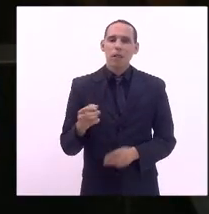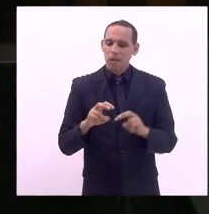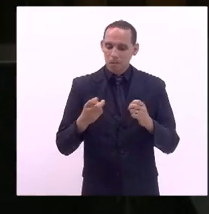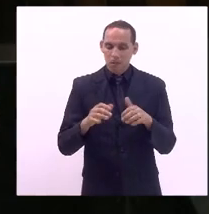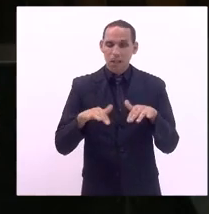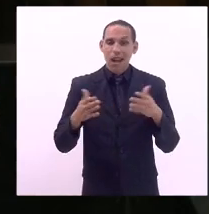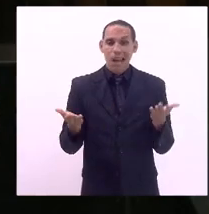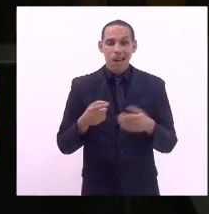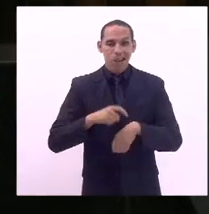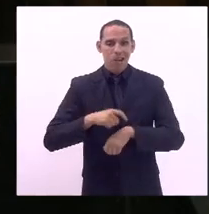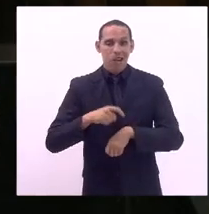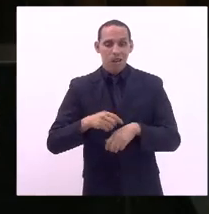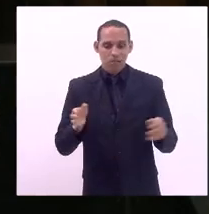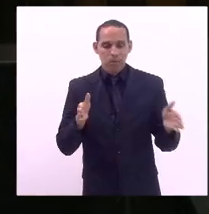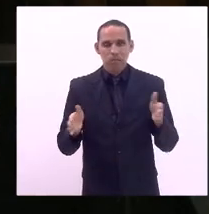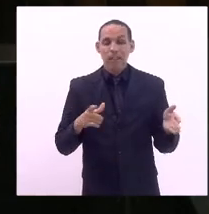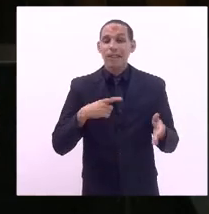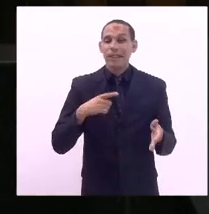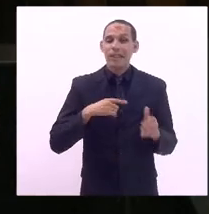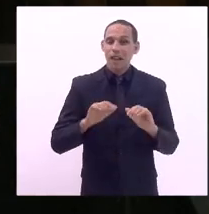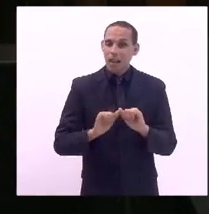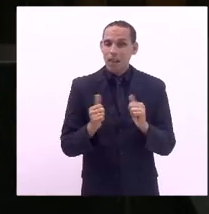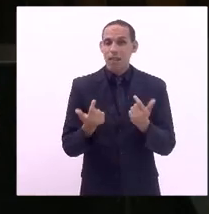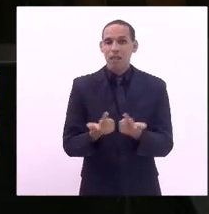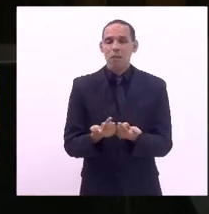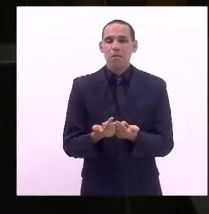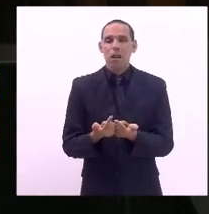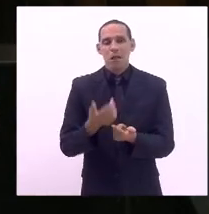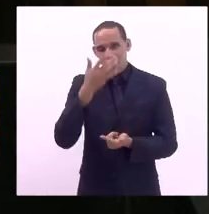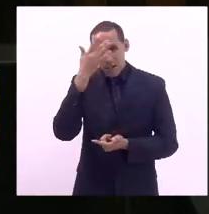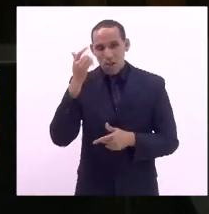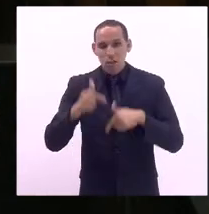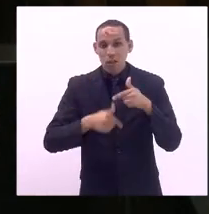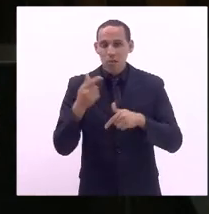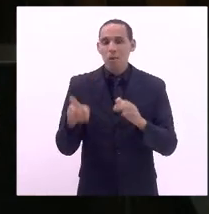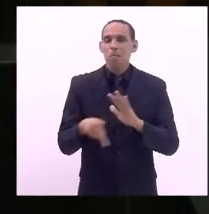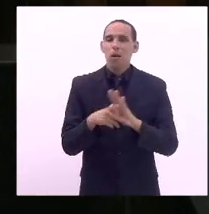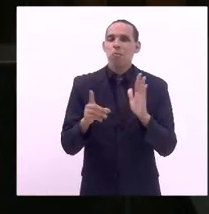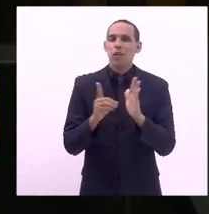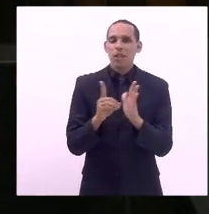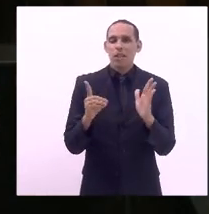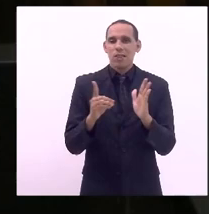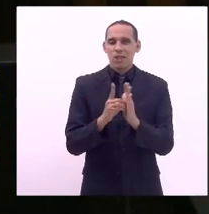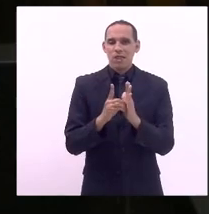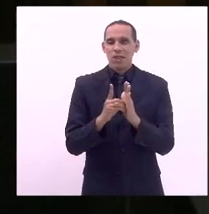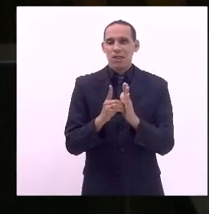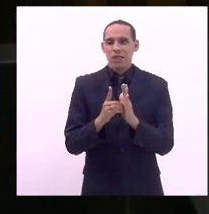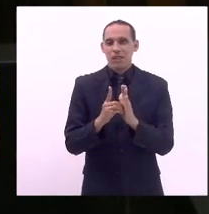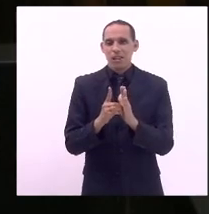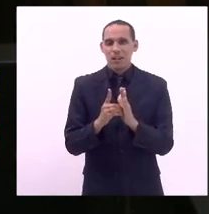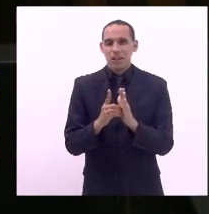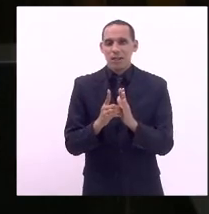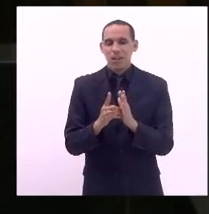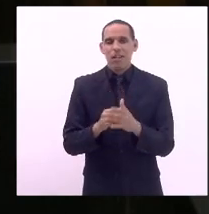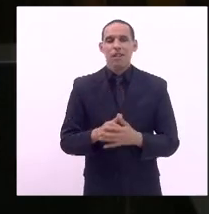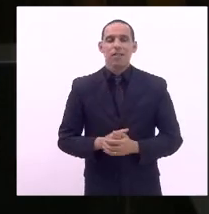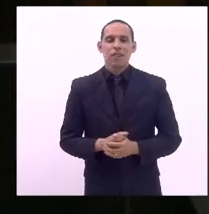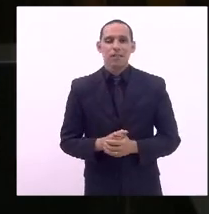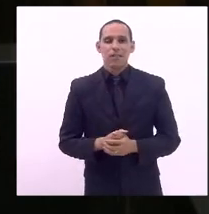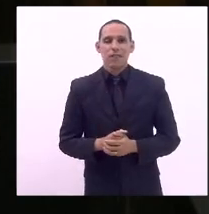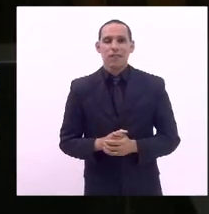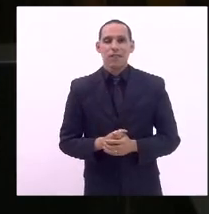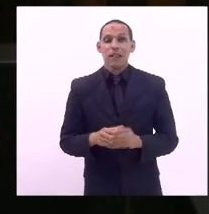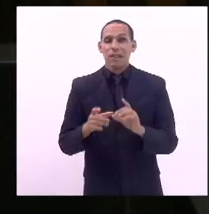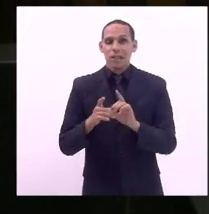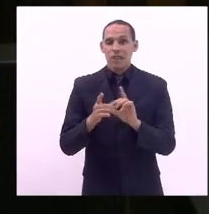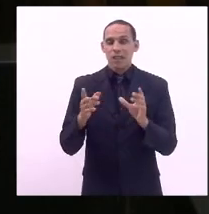que, nesse momento, está tendo uma assembleia dos trabalhadores do DETRAN. Eles estão cobrando do governo o